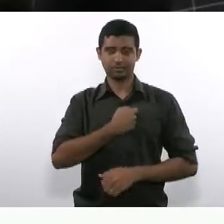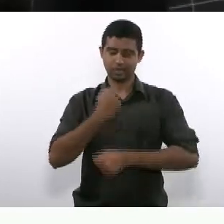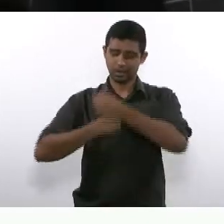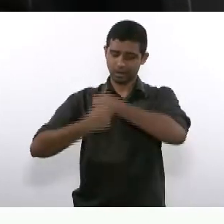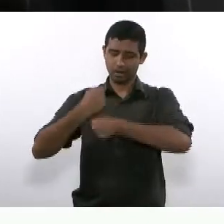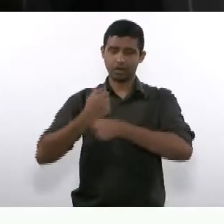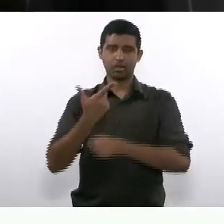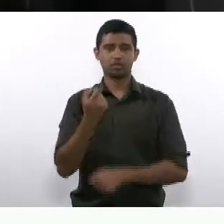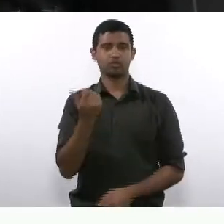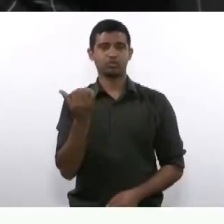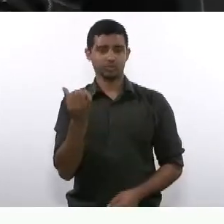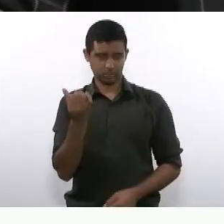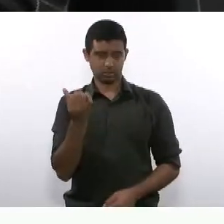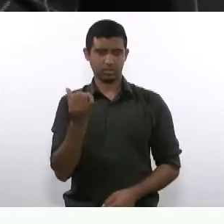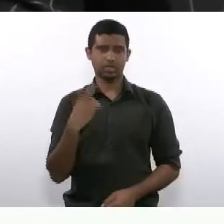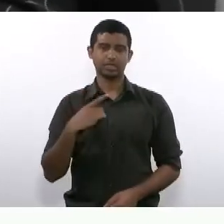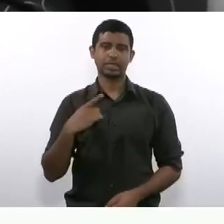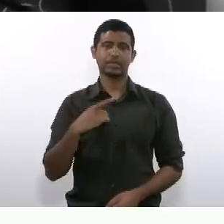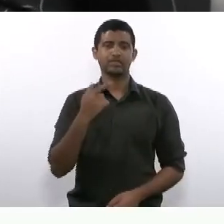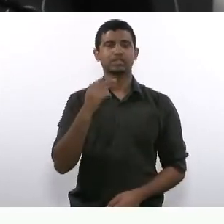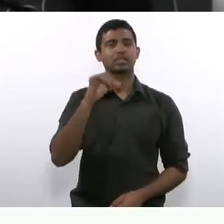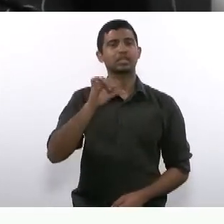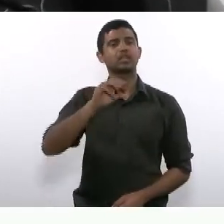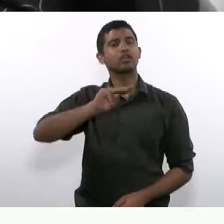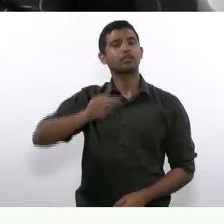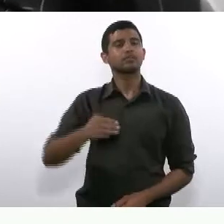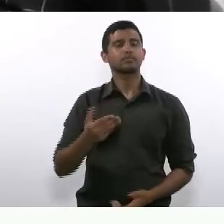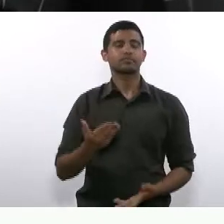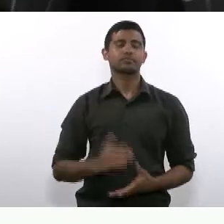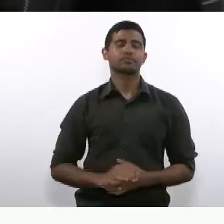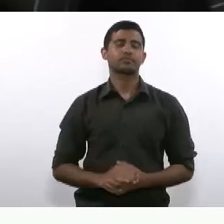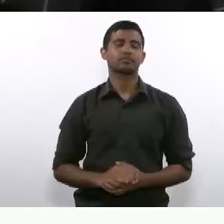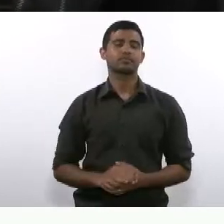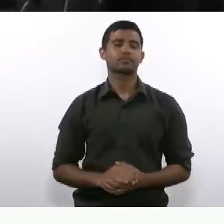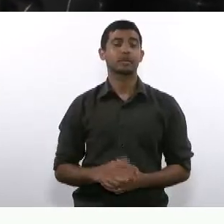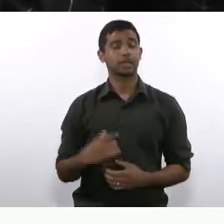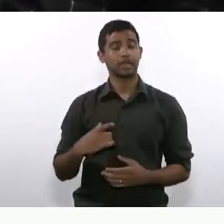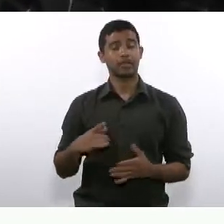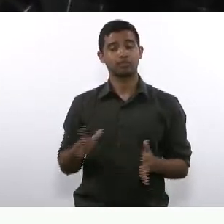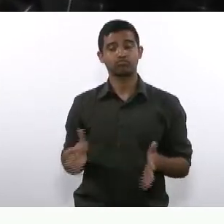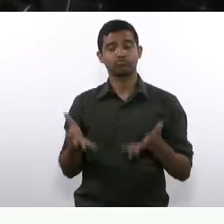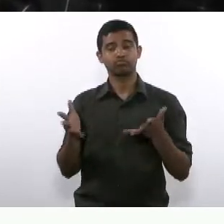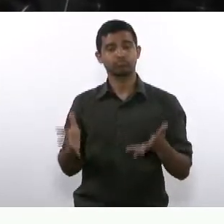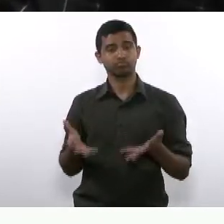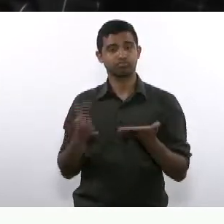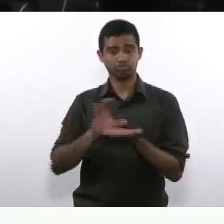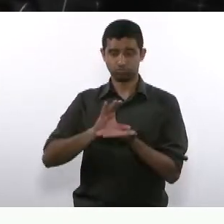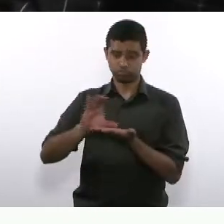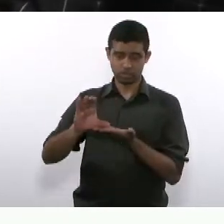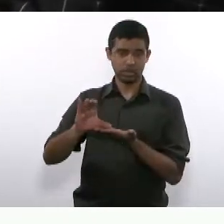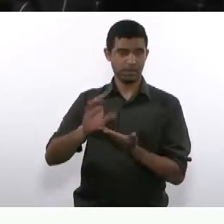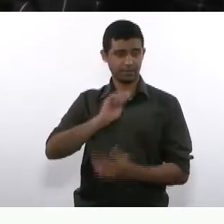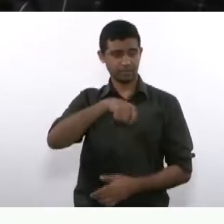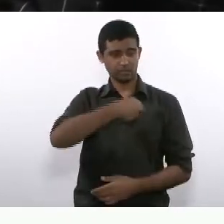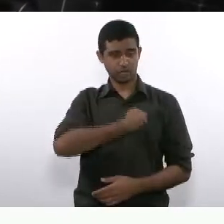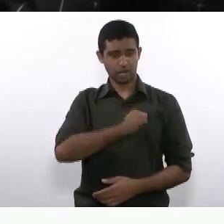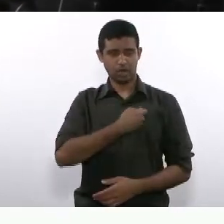2016, a gente teve 79 milhões de incentivo fiscal, uma fruição de 52